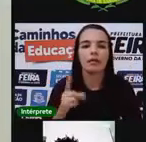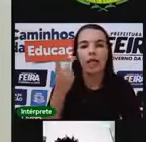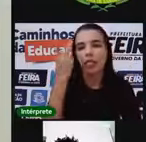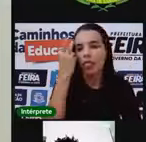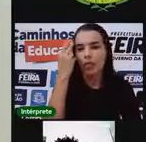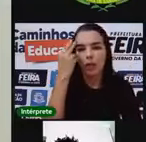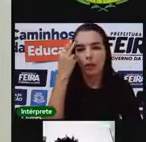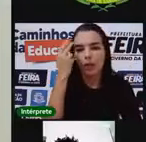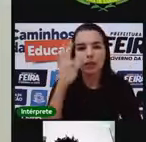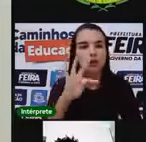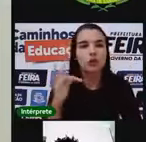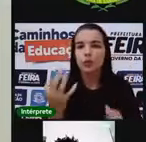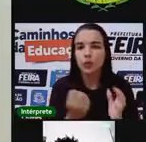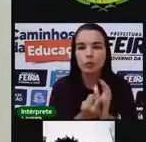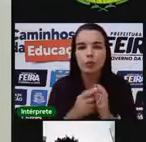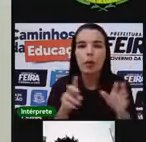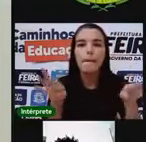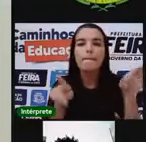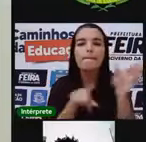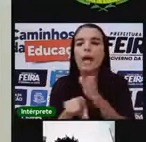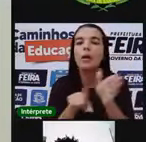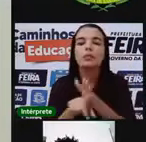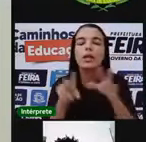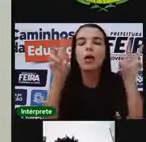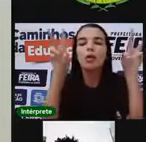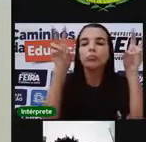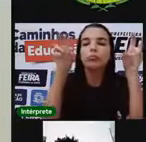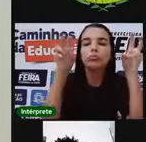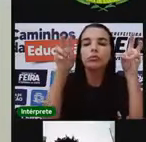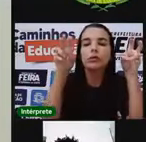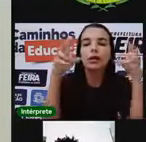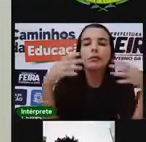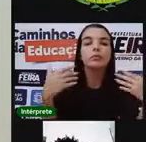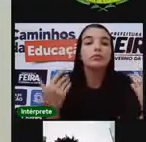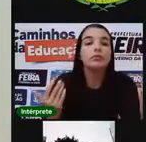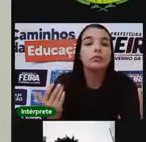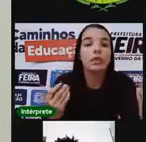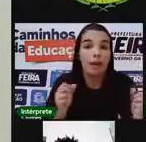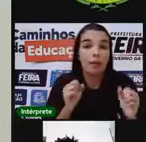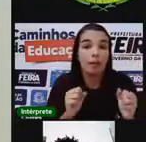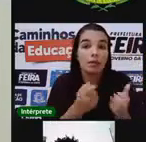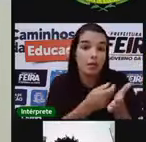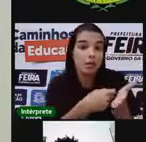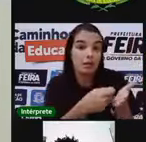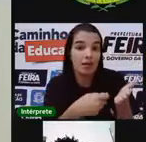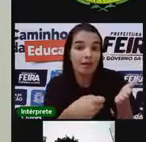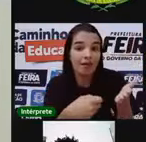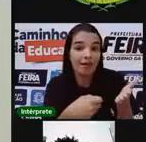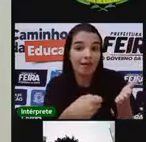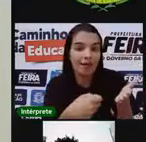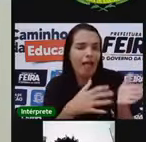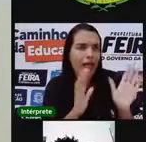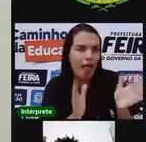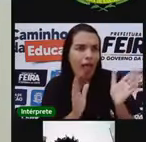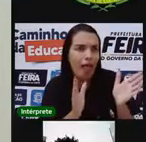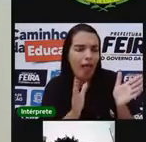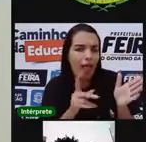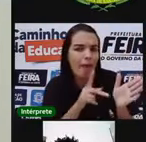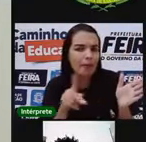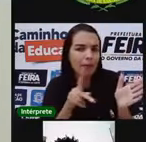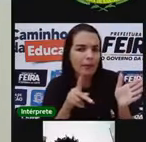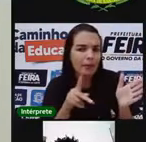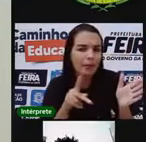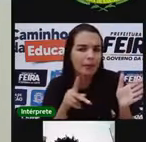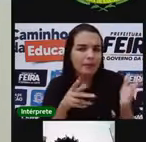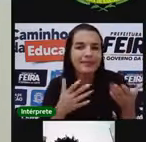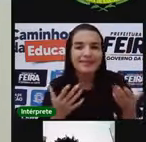normal, faz parte dessa faixa etária. A gente fala e depois pergunta, Pró, para escrever? Pro é para copiar no presencial.